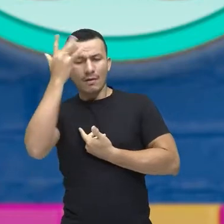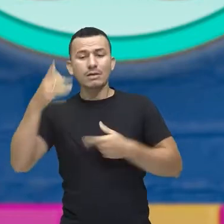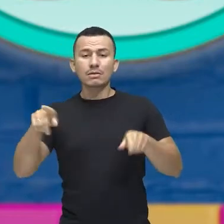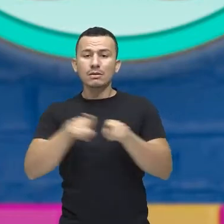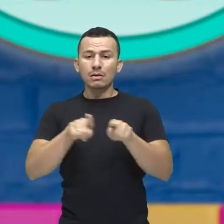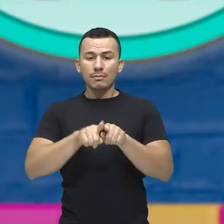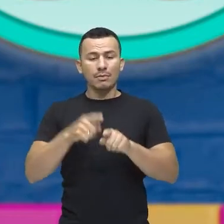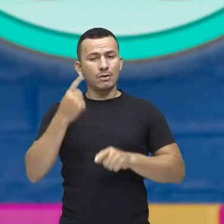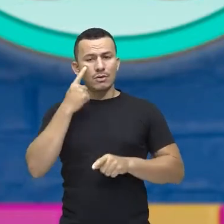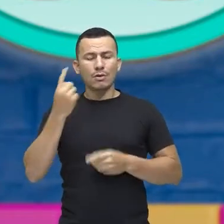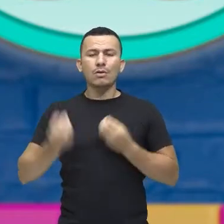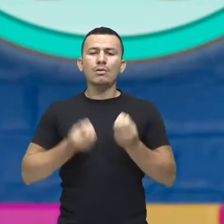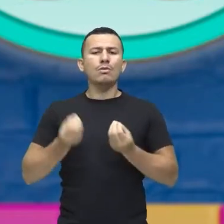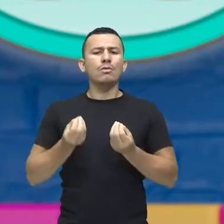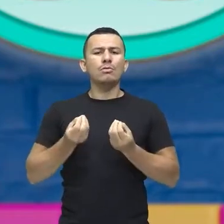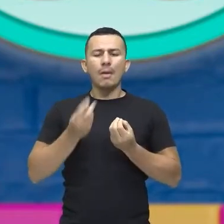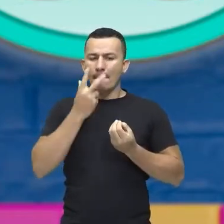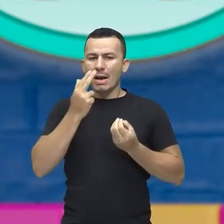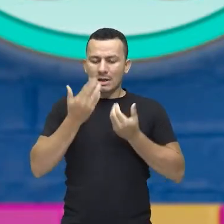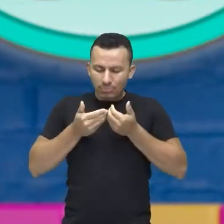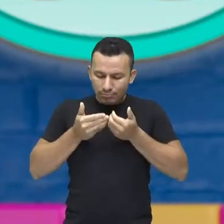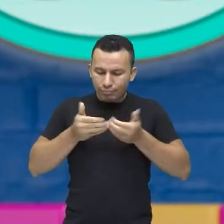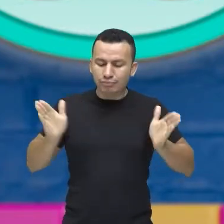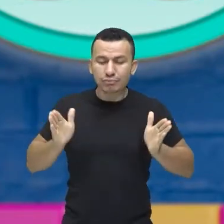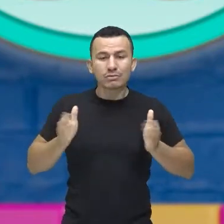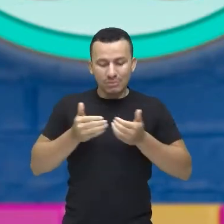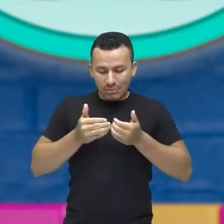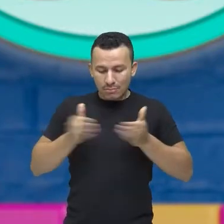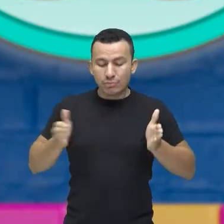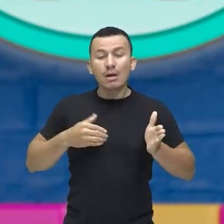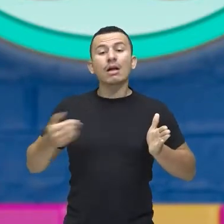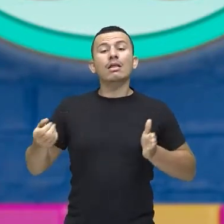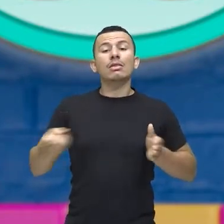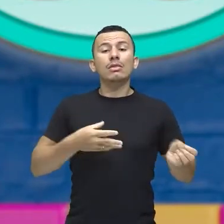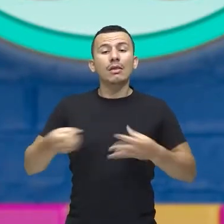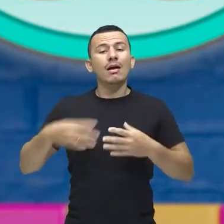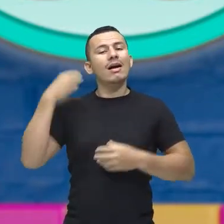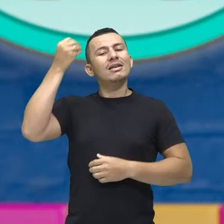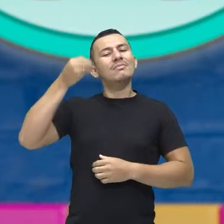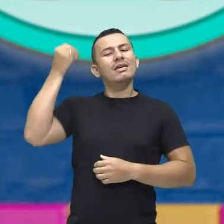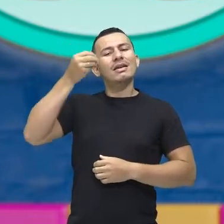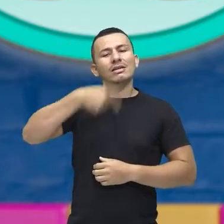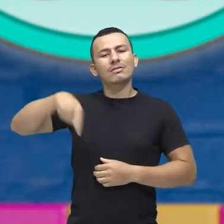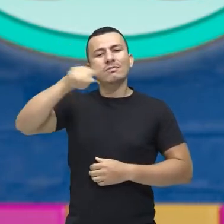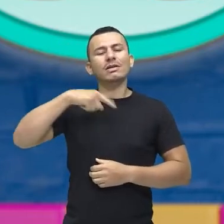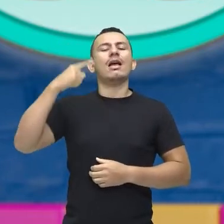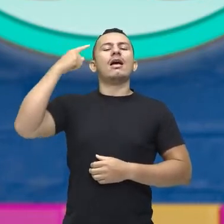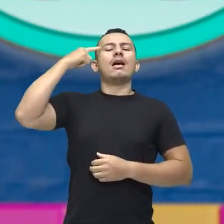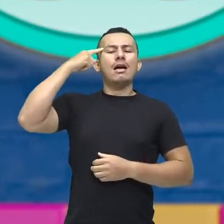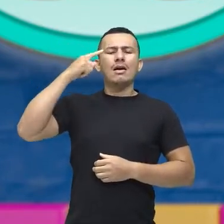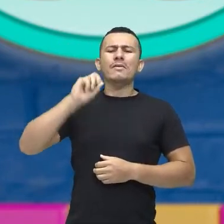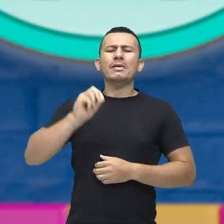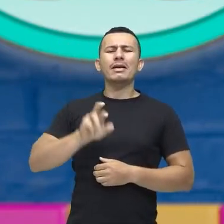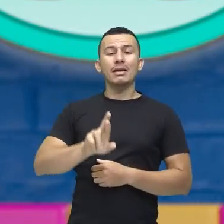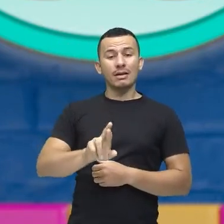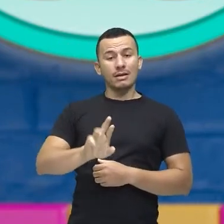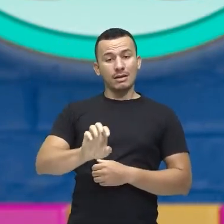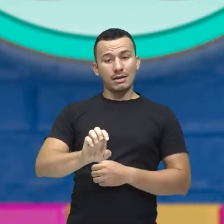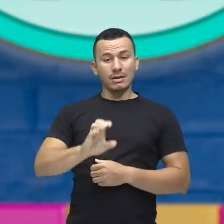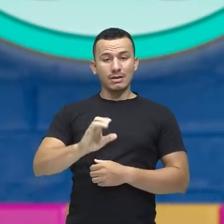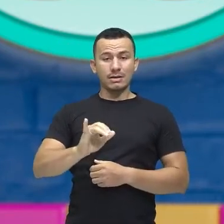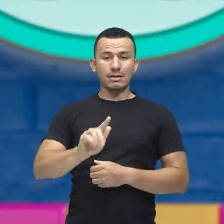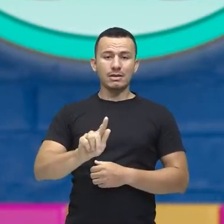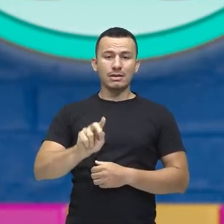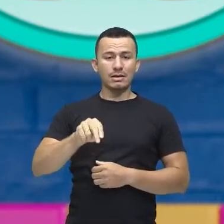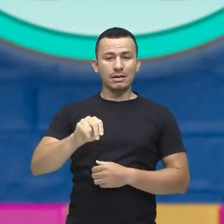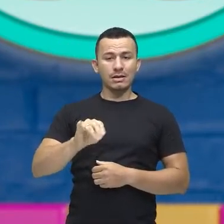disso. Então é se abrir para quê? Se abrir para novas experiências, para você ressignificar. O que é o ressignificar? É dar